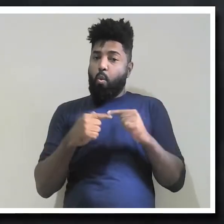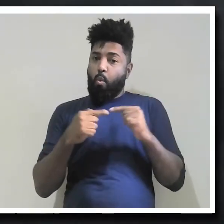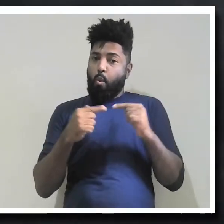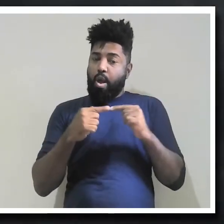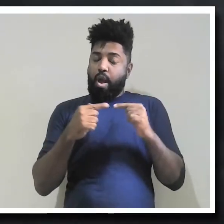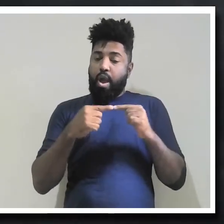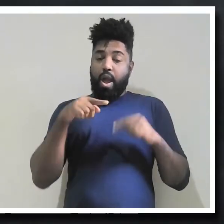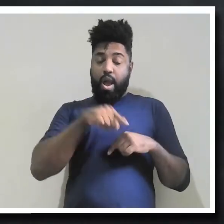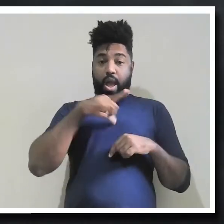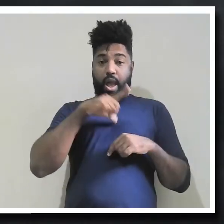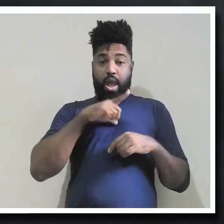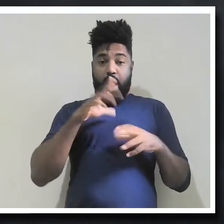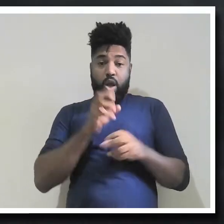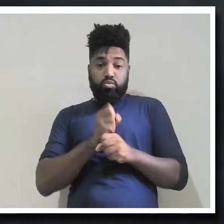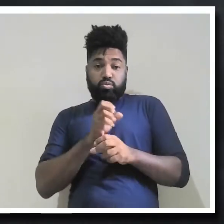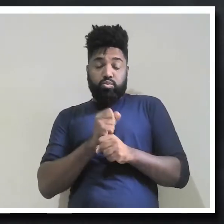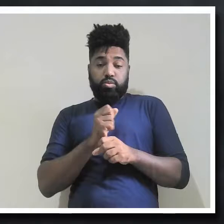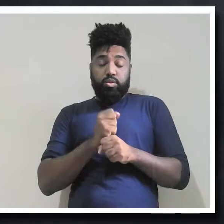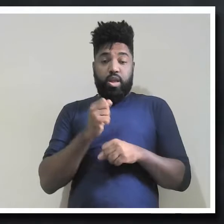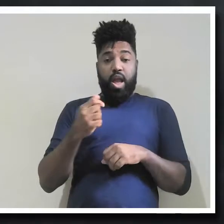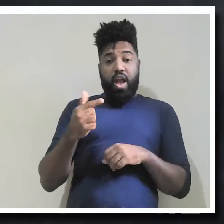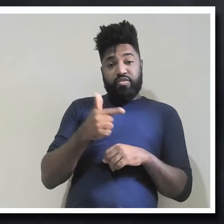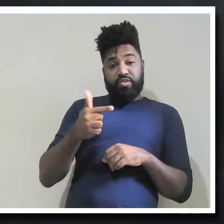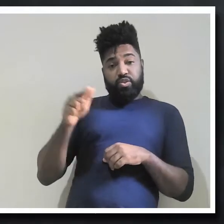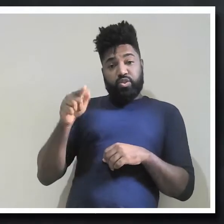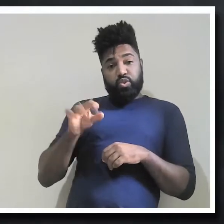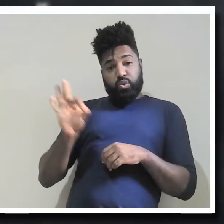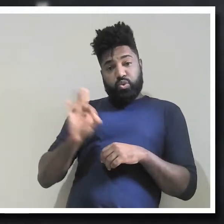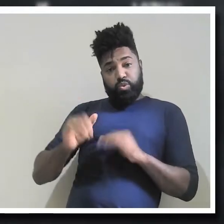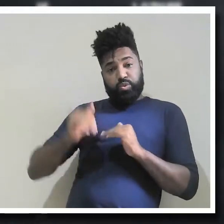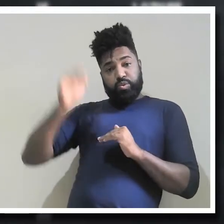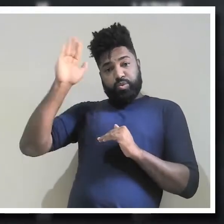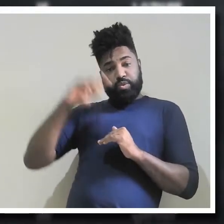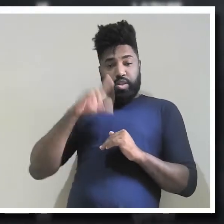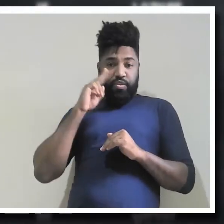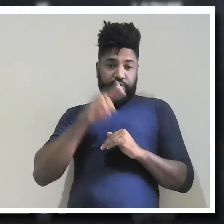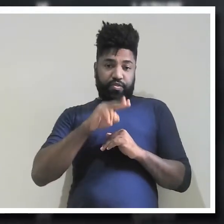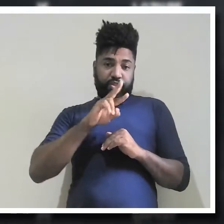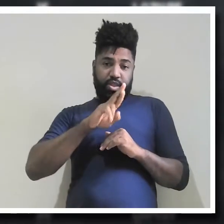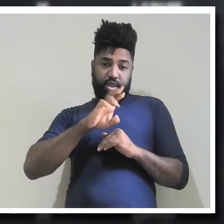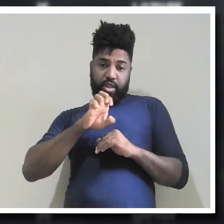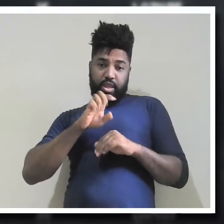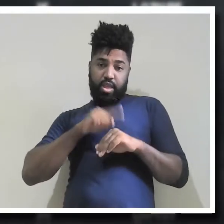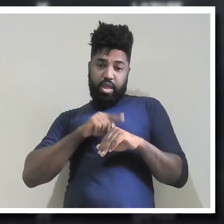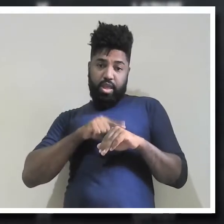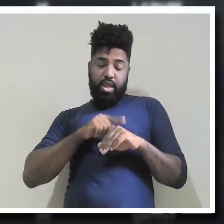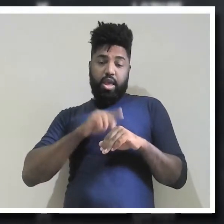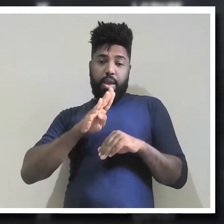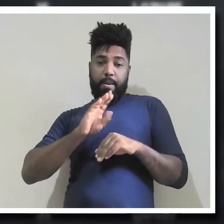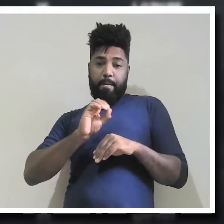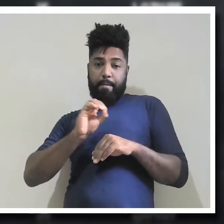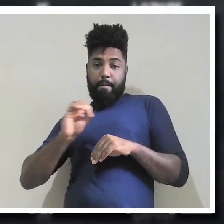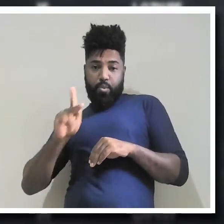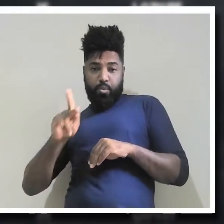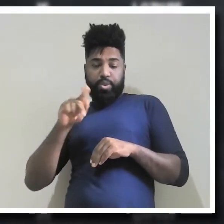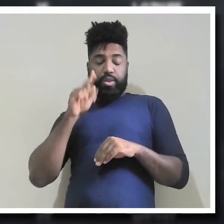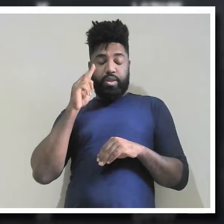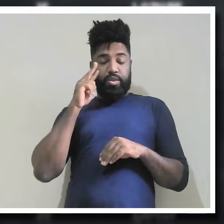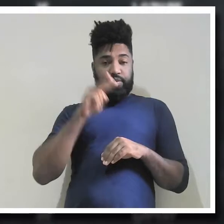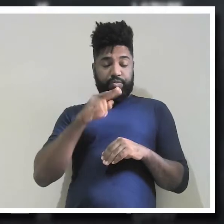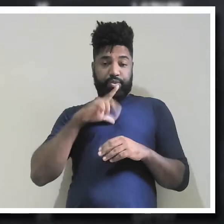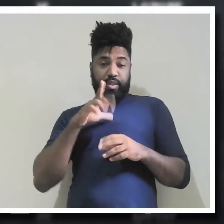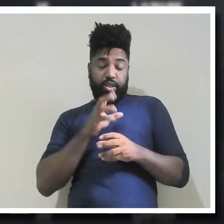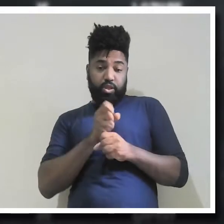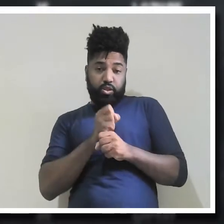a 22%, conforme você pode ver aqui nesses dados desse handbook. E para fins práticos, eu vou considerar essa concentração como